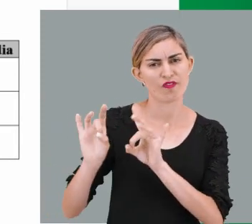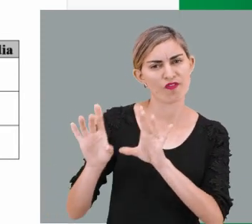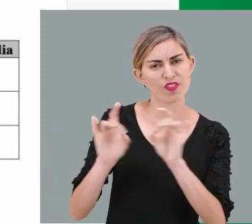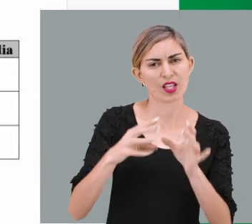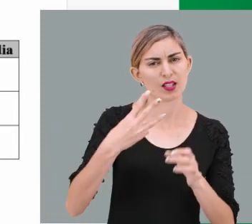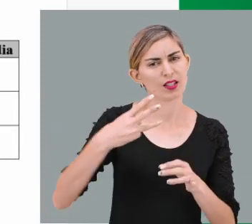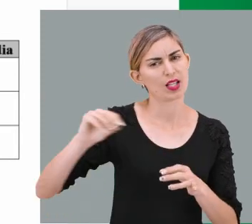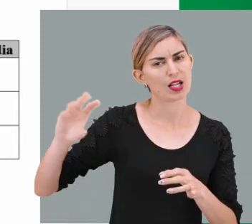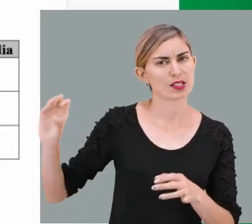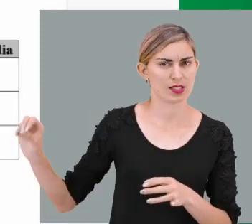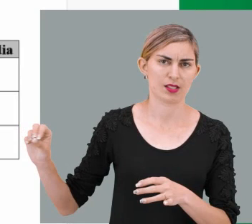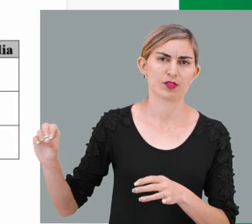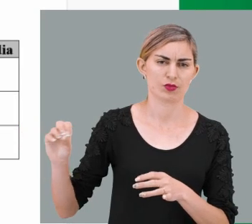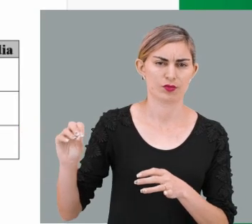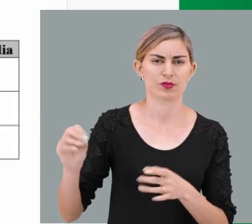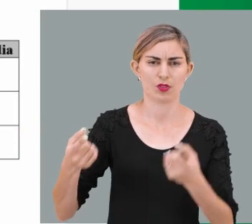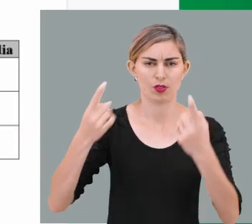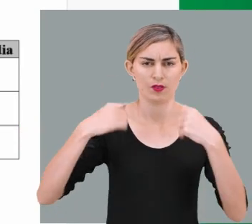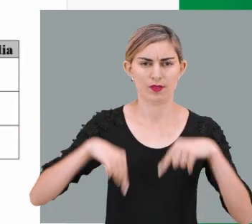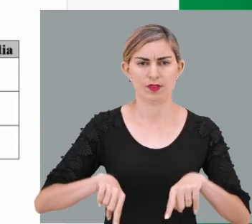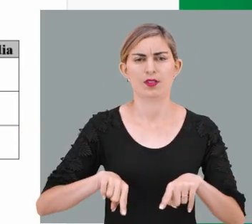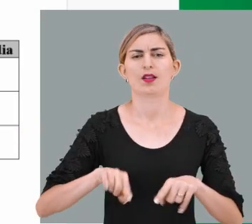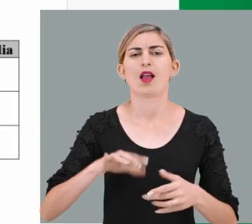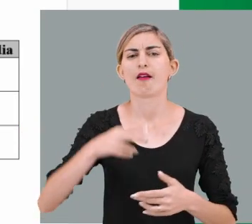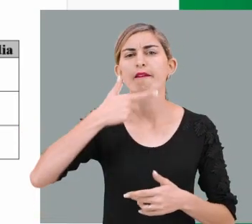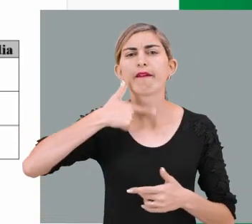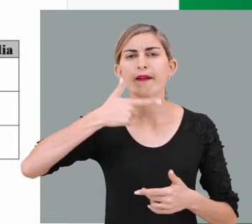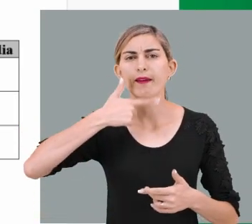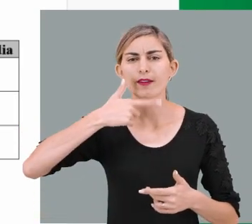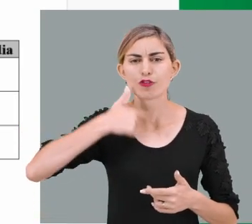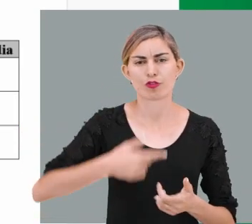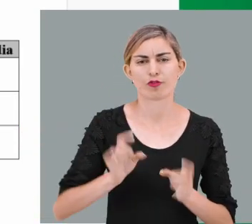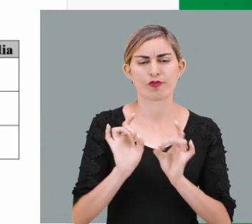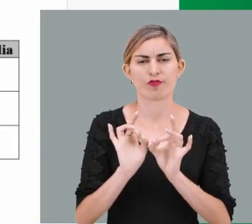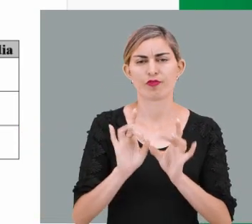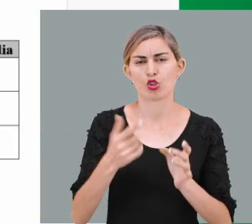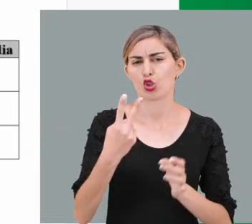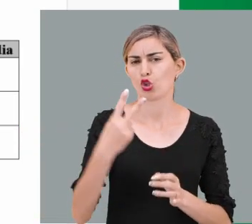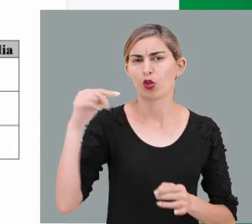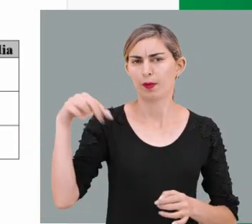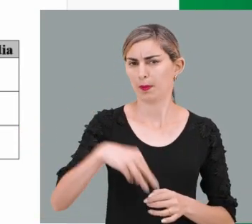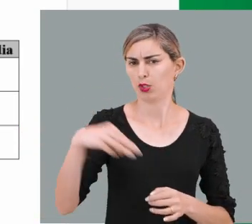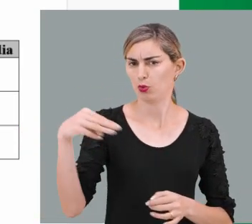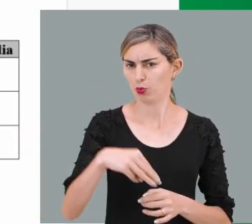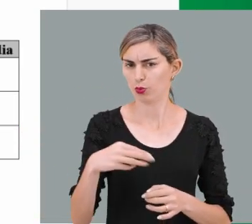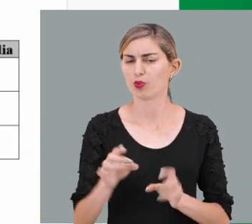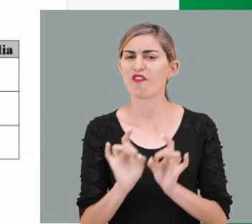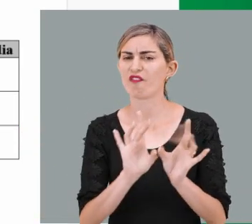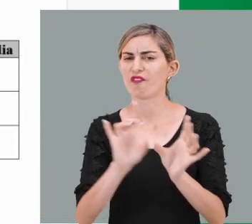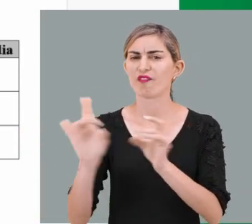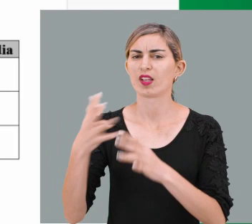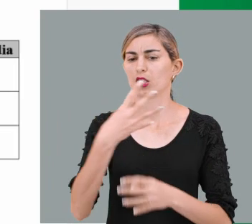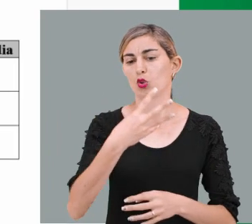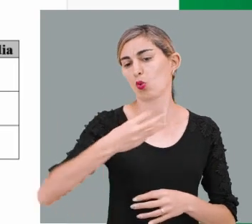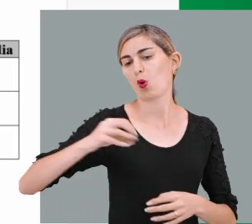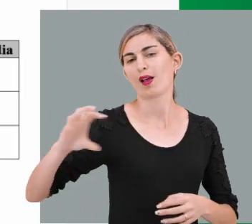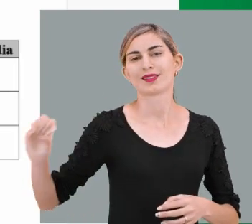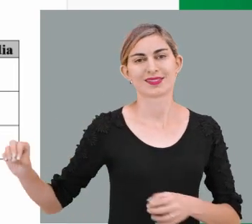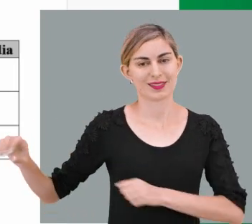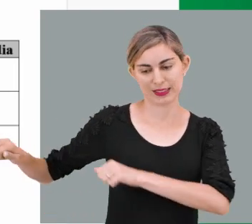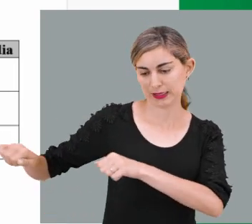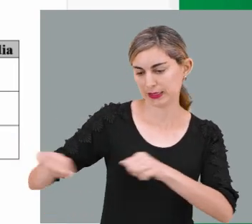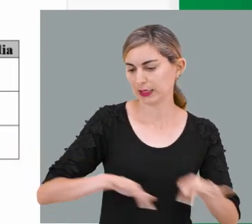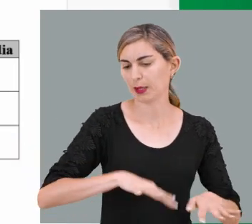de 300 unidades. Por sua vez, o sanduíche de queijo tem um tempo de produção de 2 minutos e uma